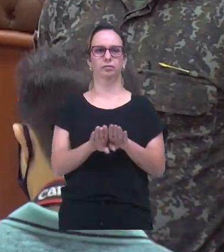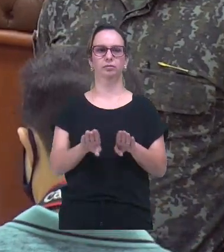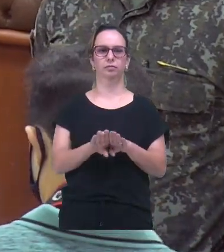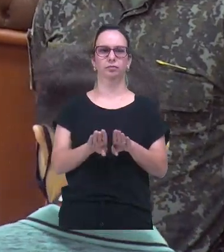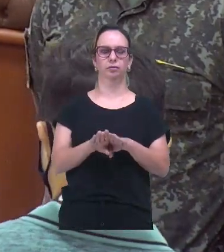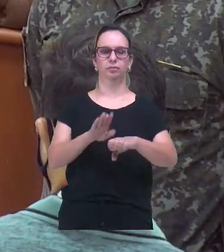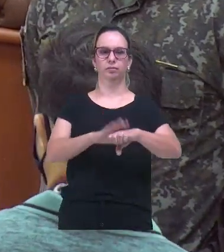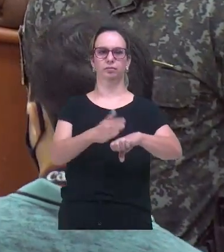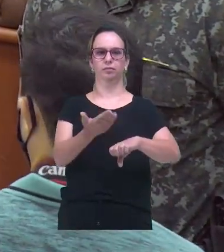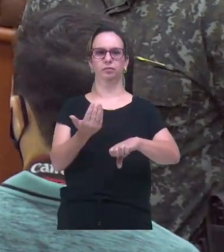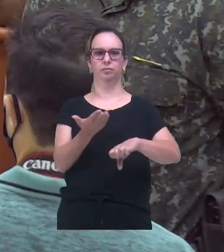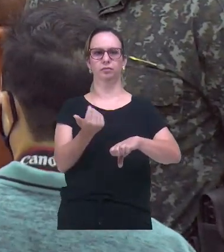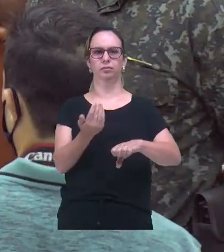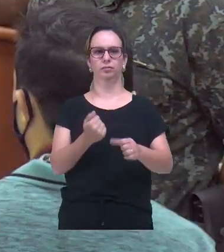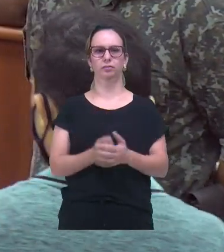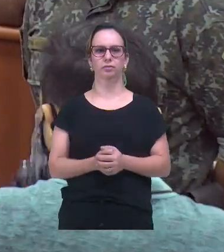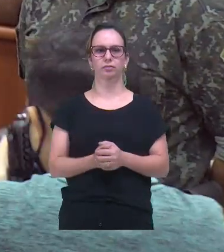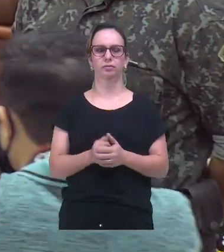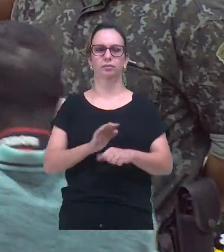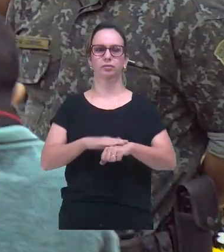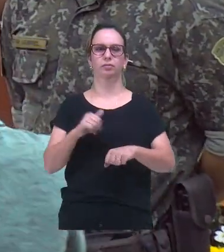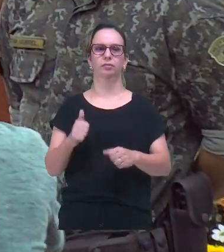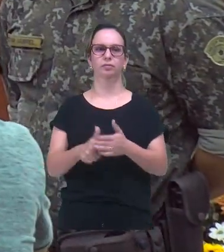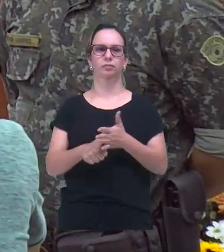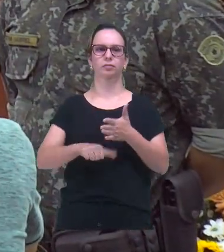convidando mais uma vez o vereador,